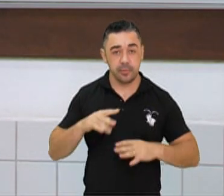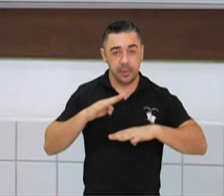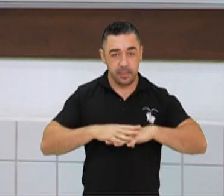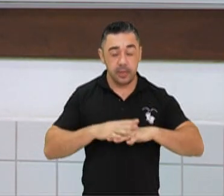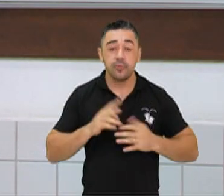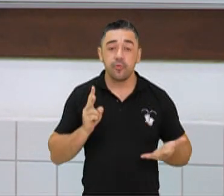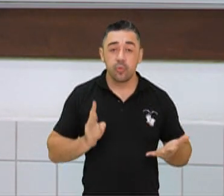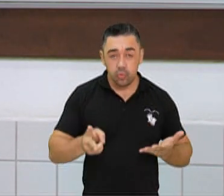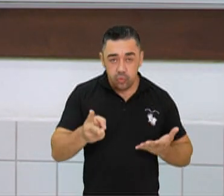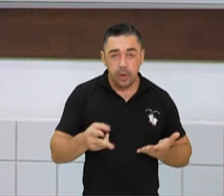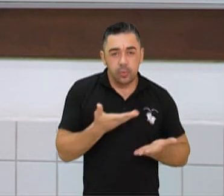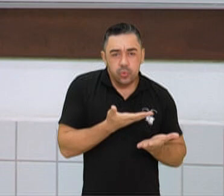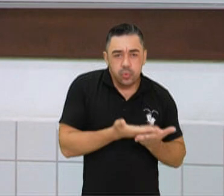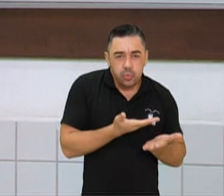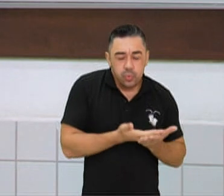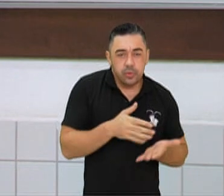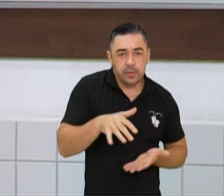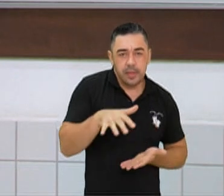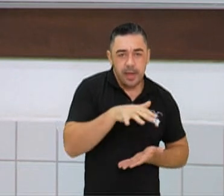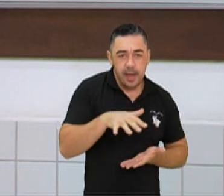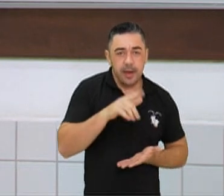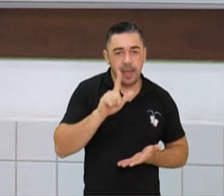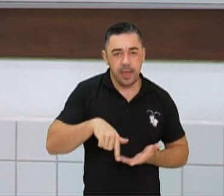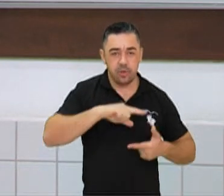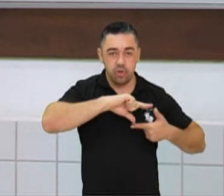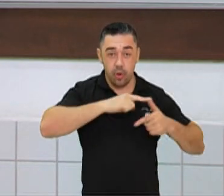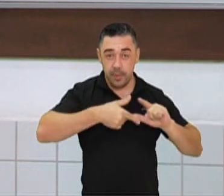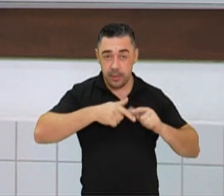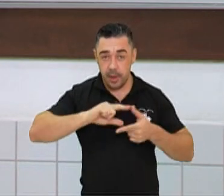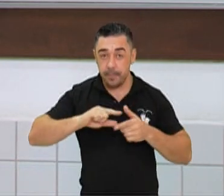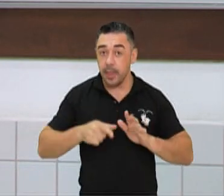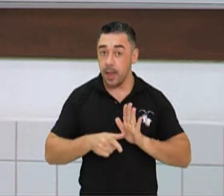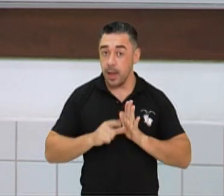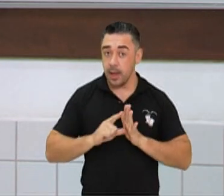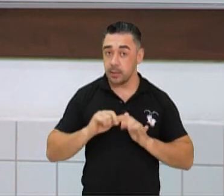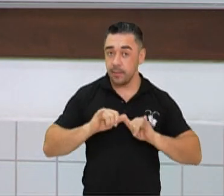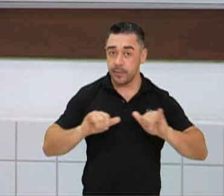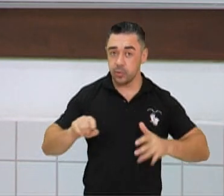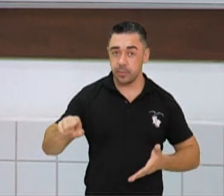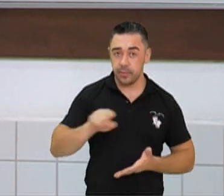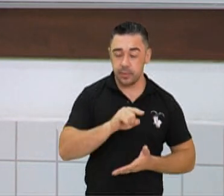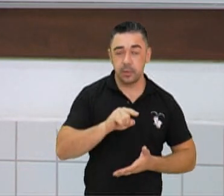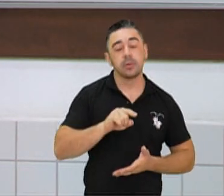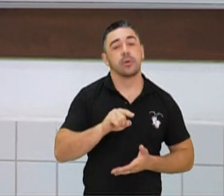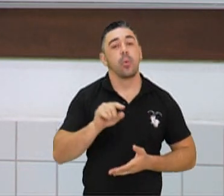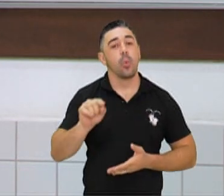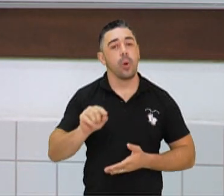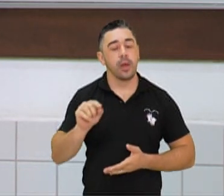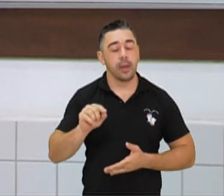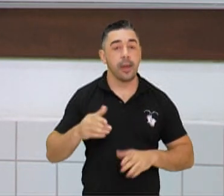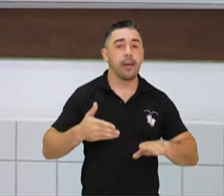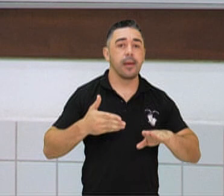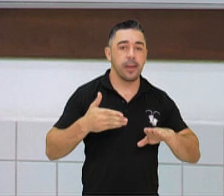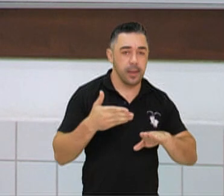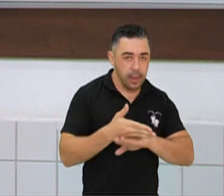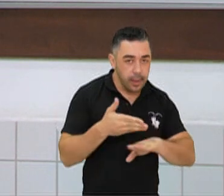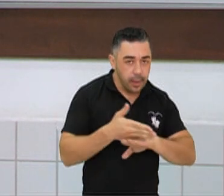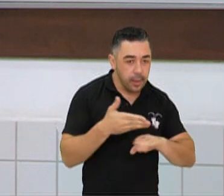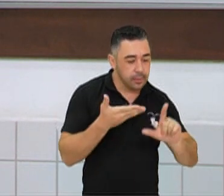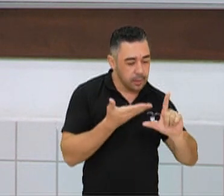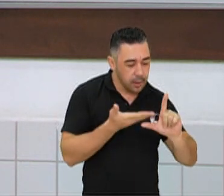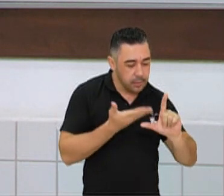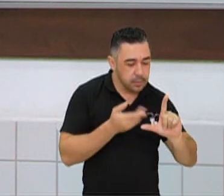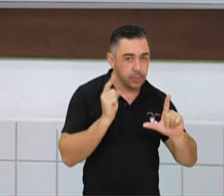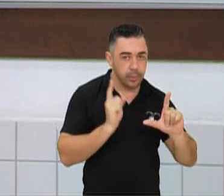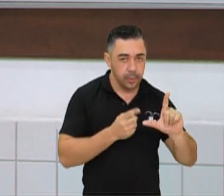com vocês aos estudos de Geometria. Mas antes, eu devo lembrá-los para que vocês não deixem de acessar a plataforma do